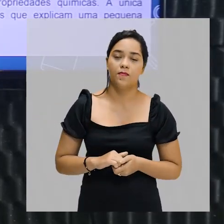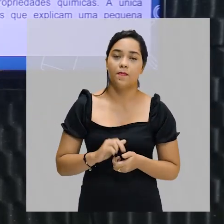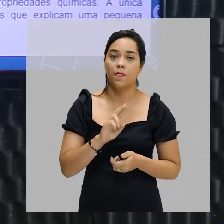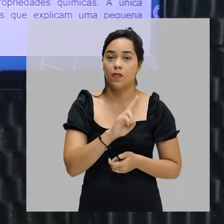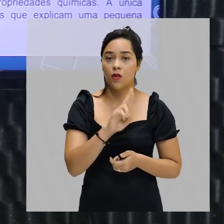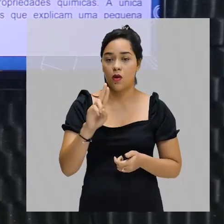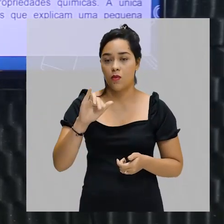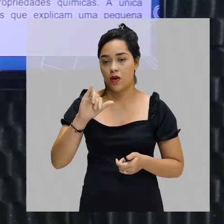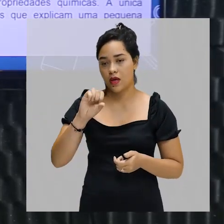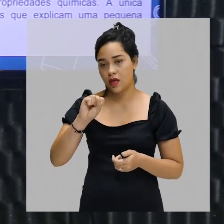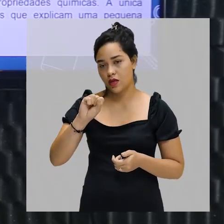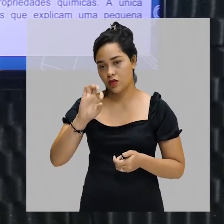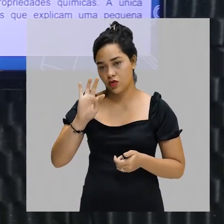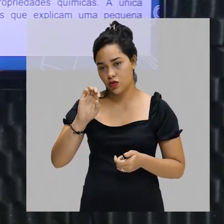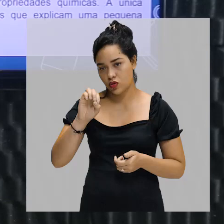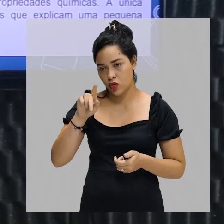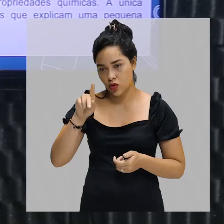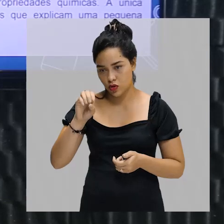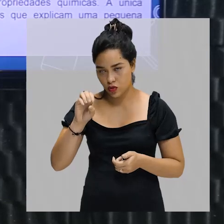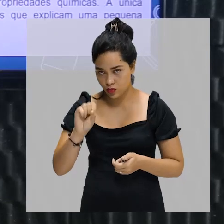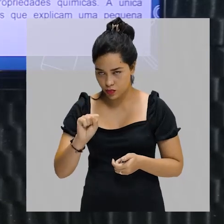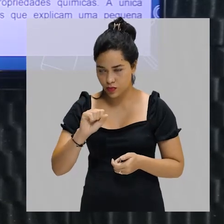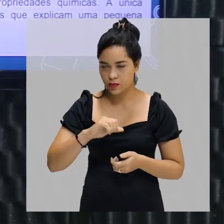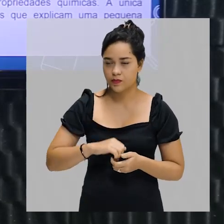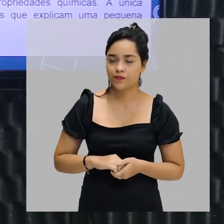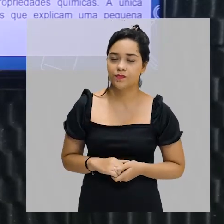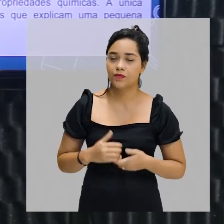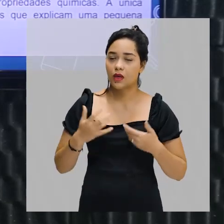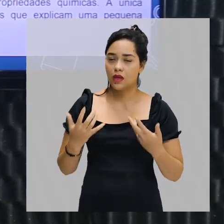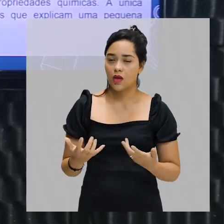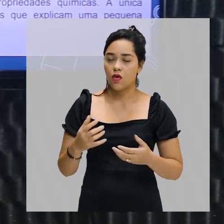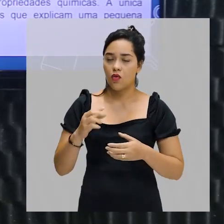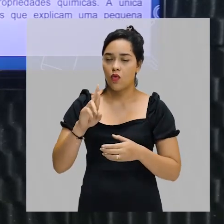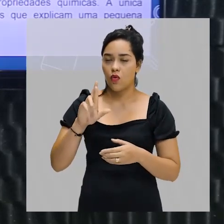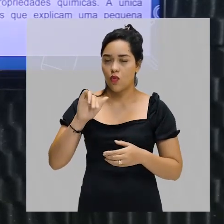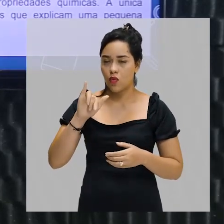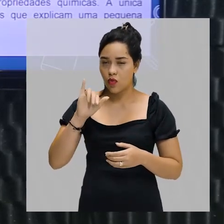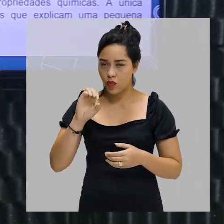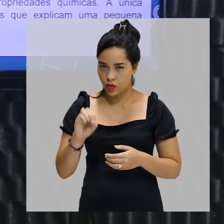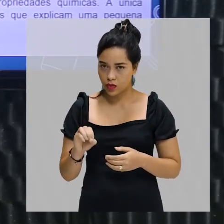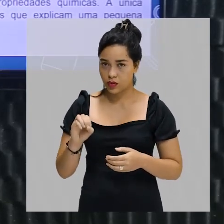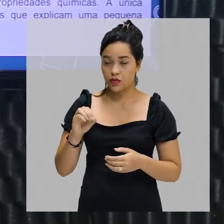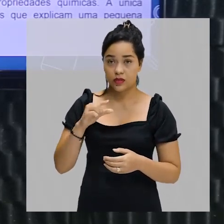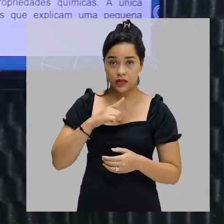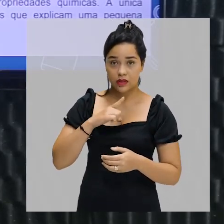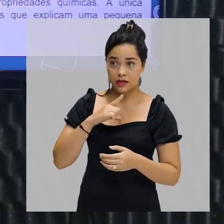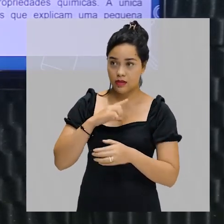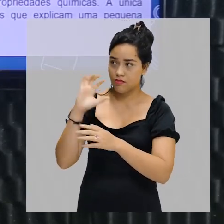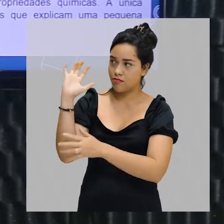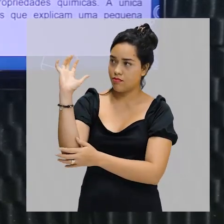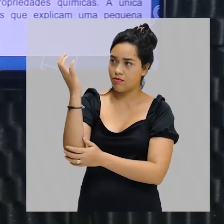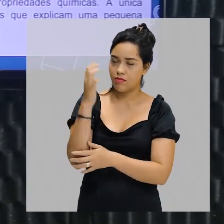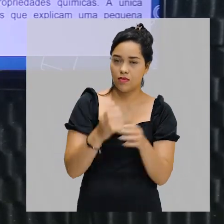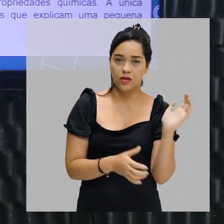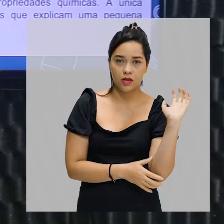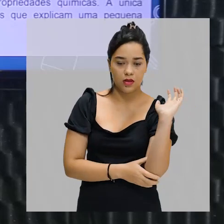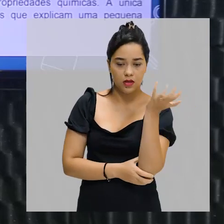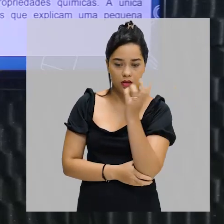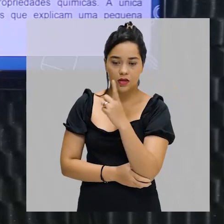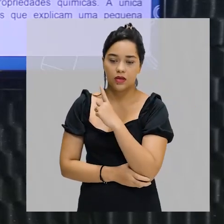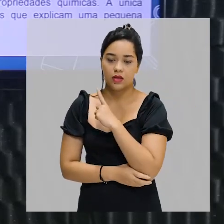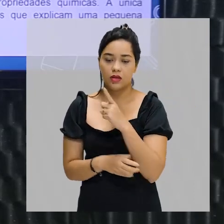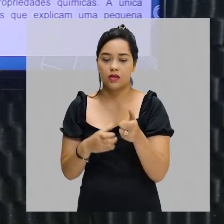de isótopos. Tá certo? O urânio encontrado na natureza sob a forma